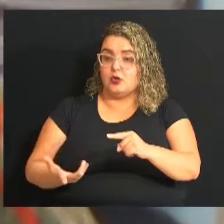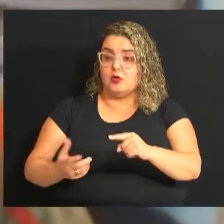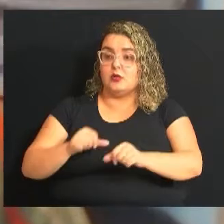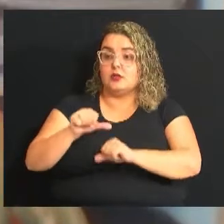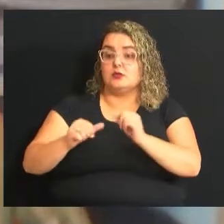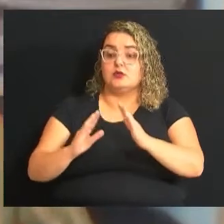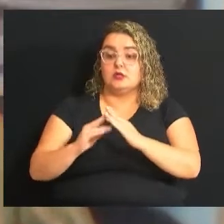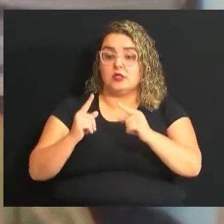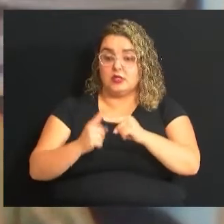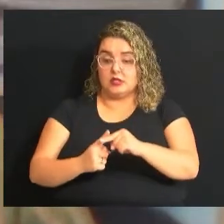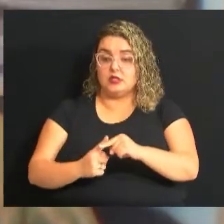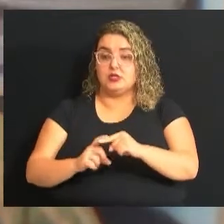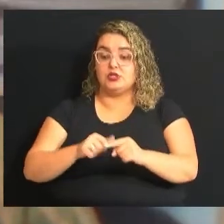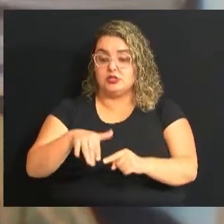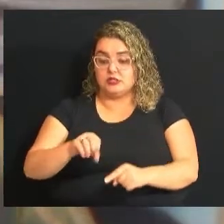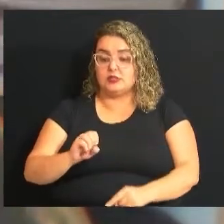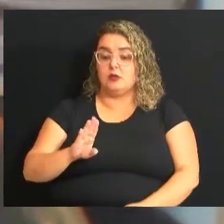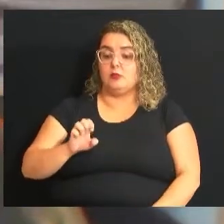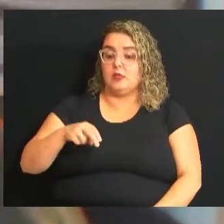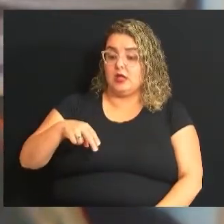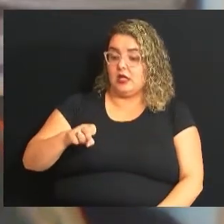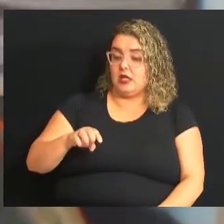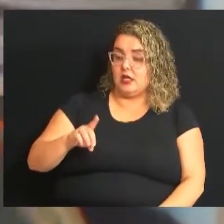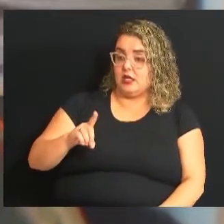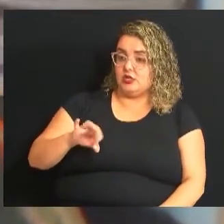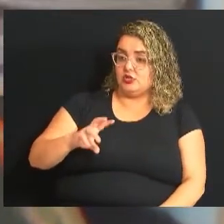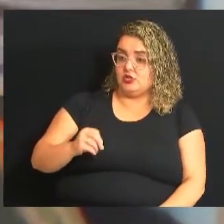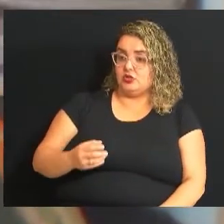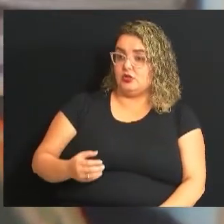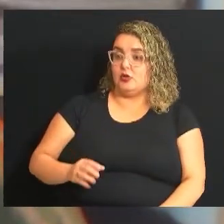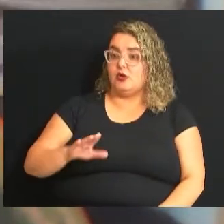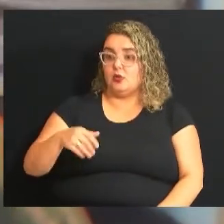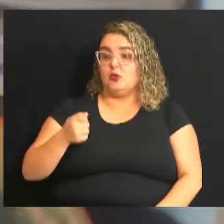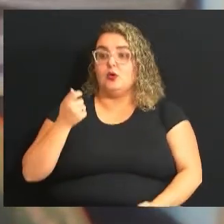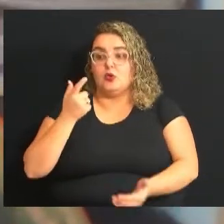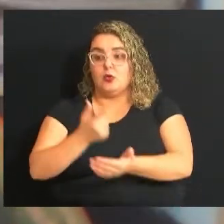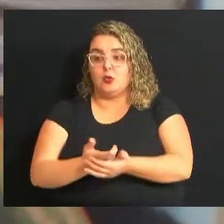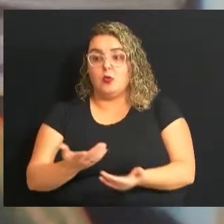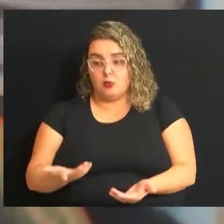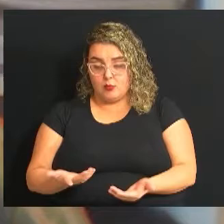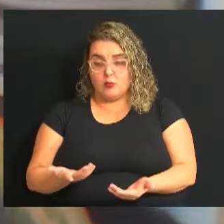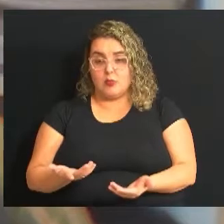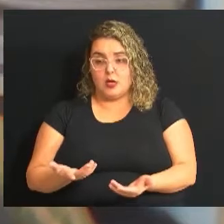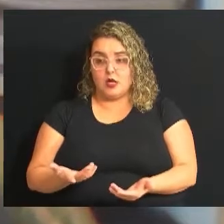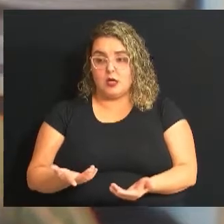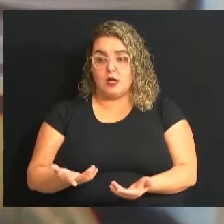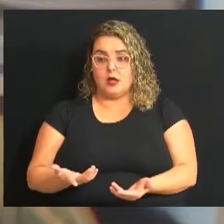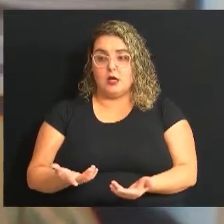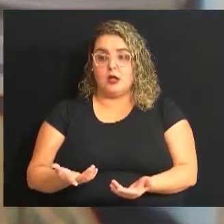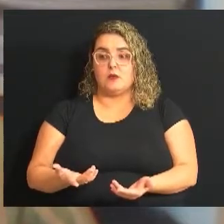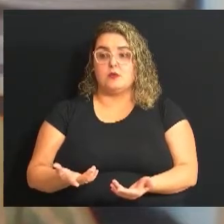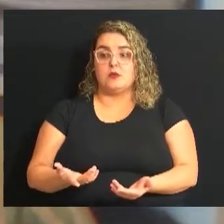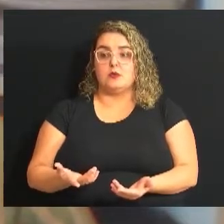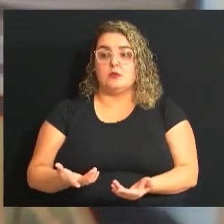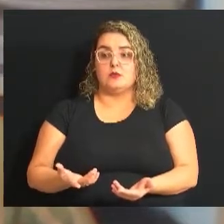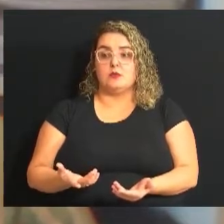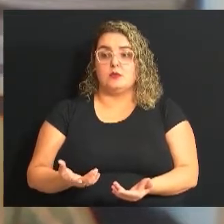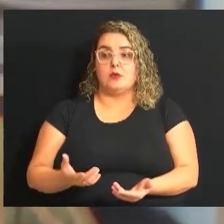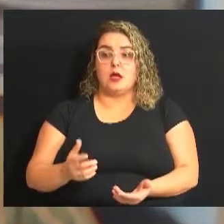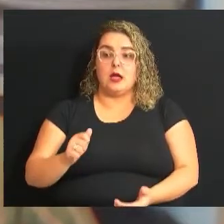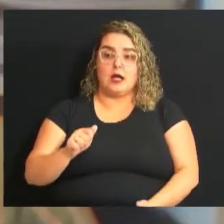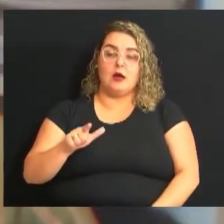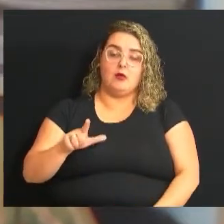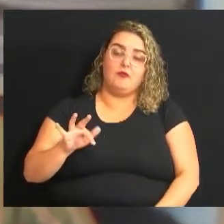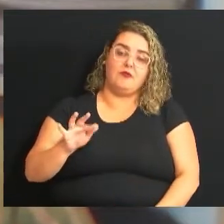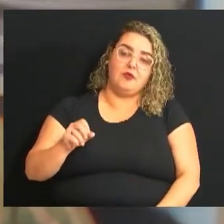então, quando ele consegue comprar a sua alforria, na década de 60, é quando ele vai angariar